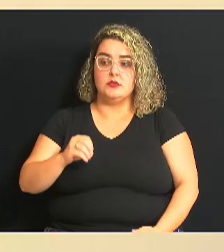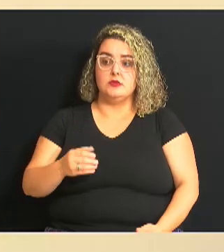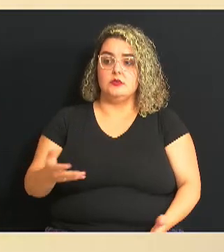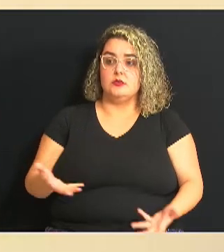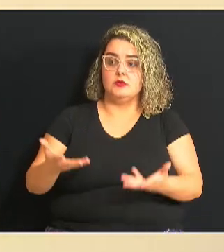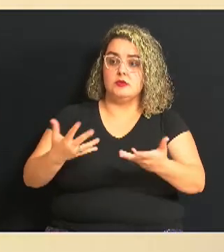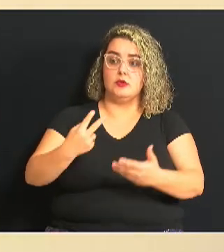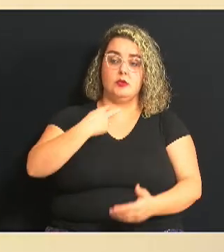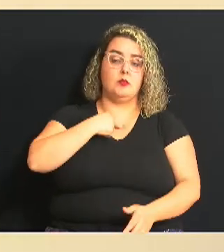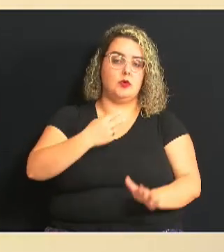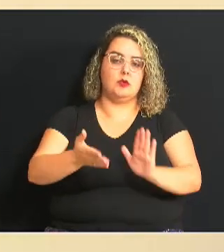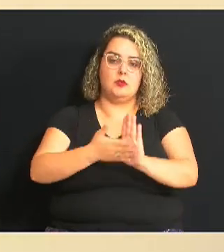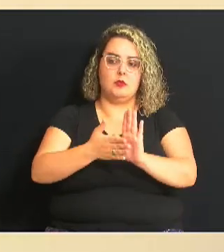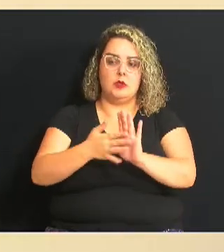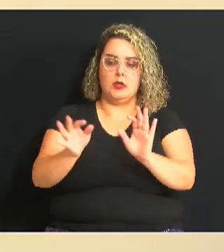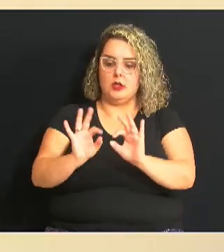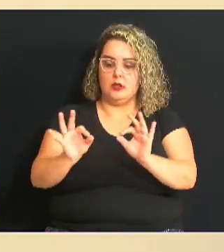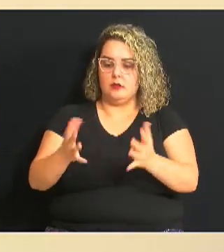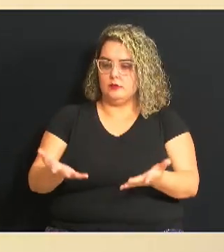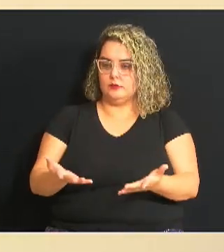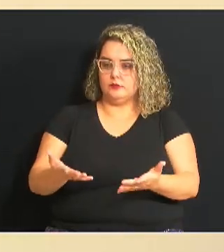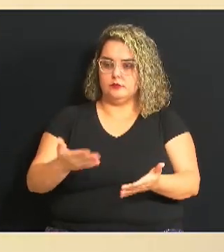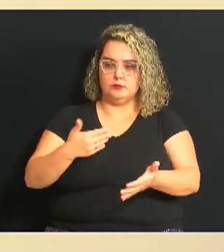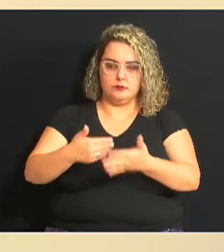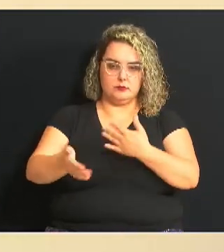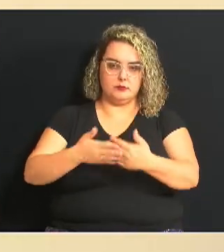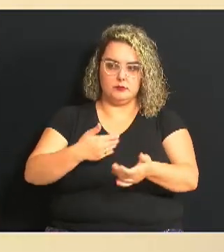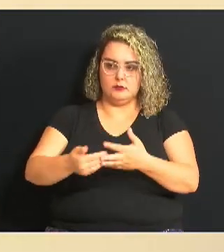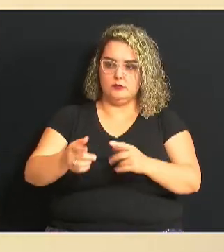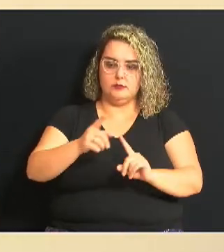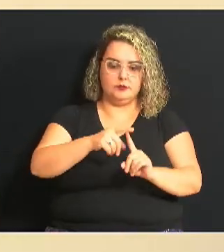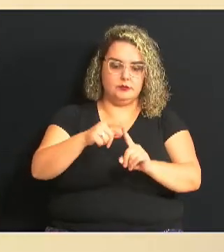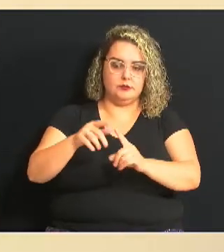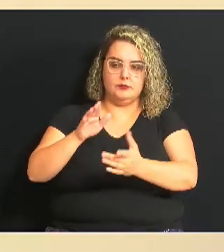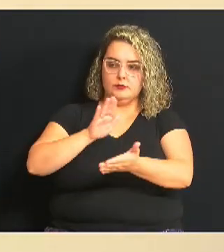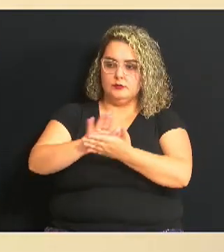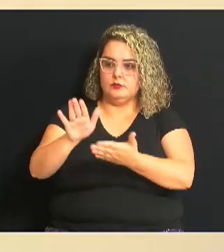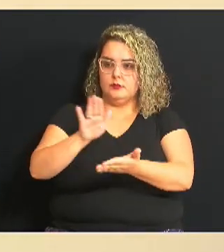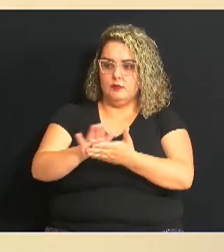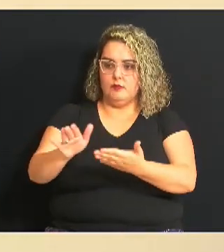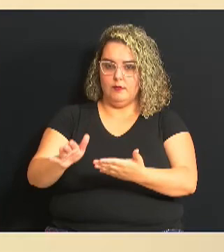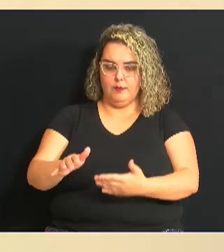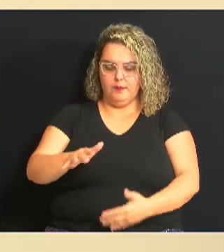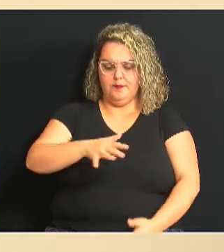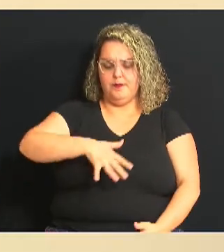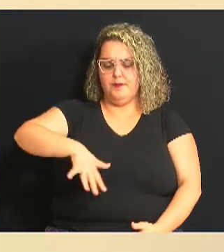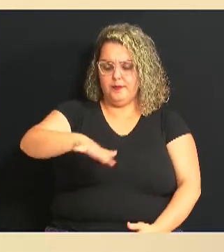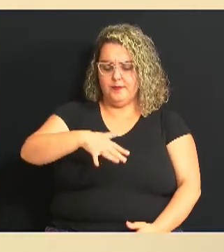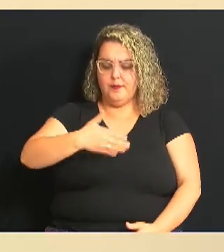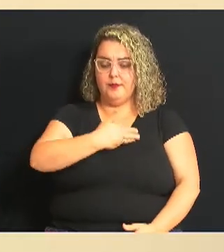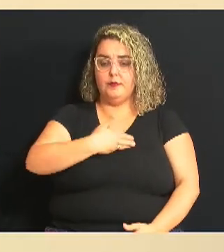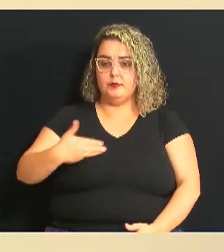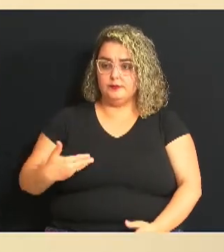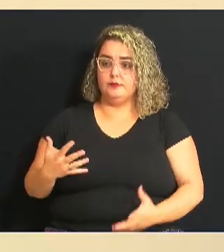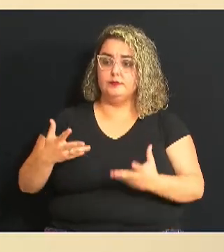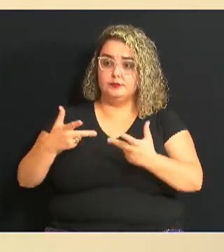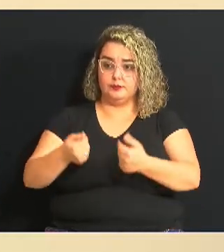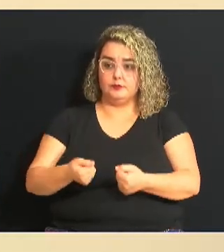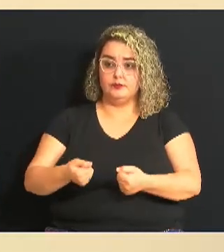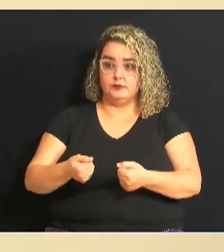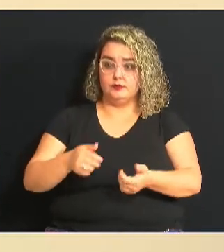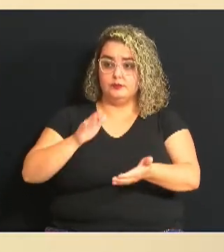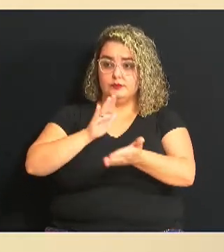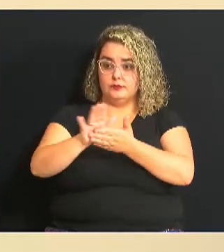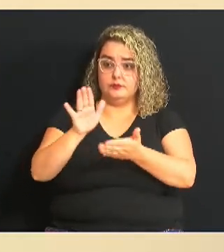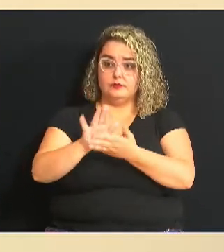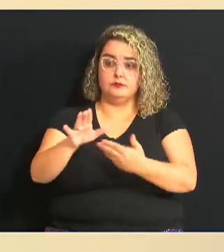nada que leve qualquer tipo de gasto ao erário público. Então, tudo que vier trazer gasto para o